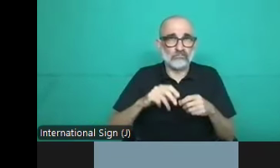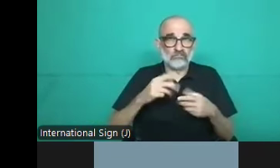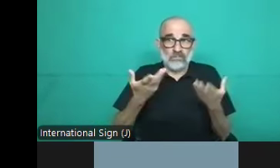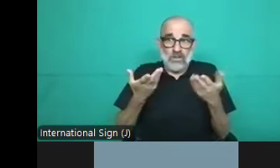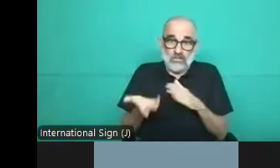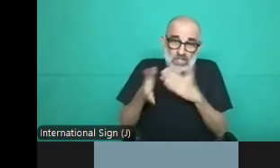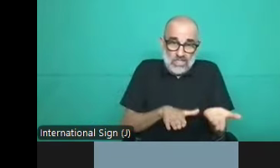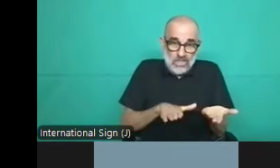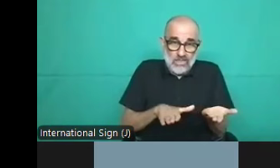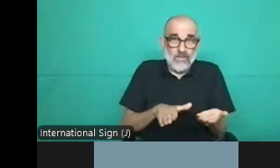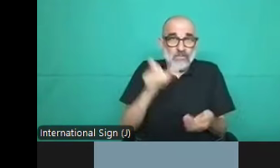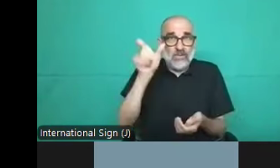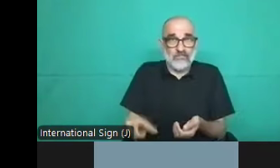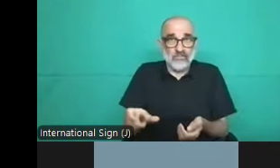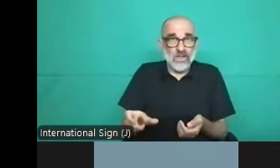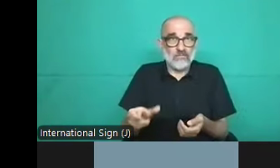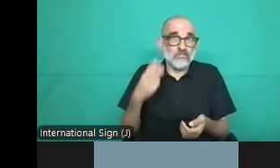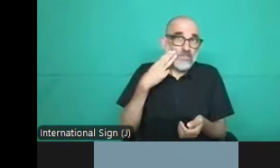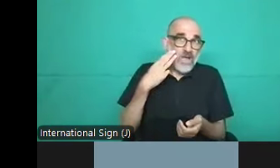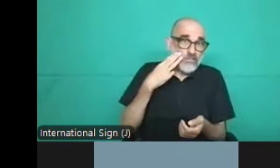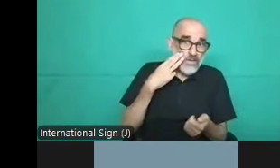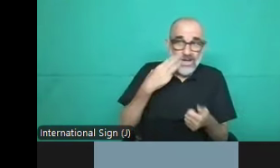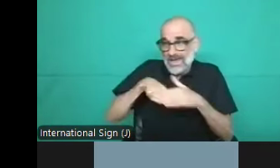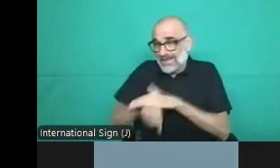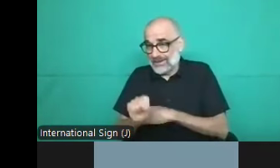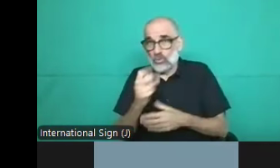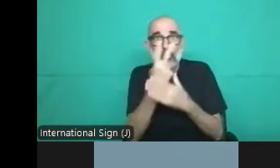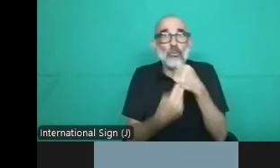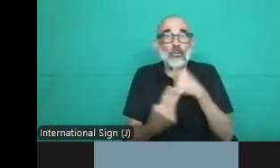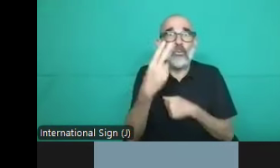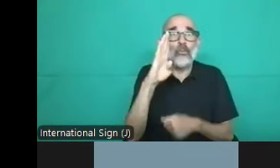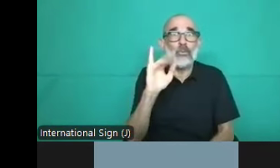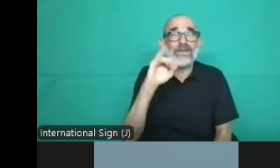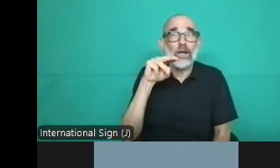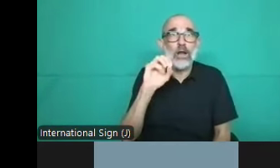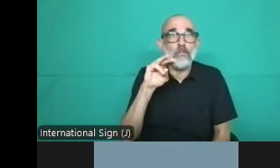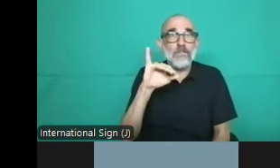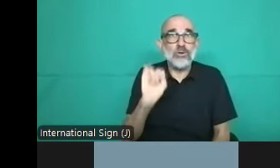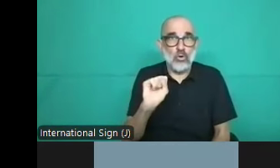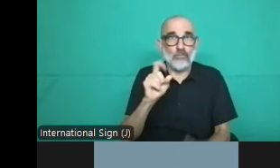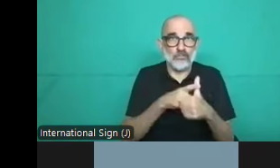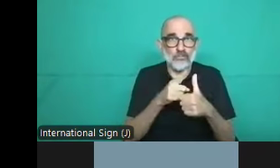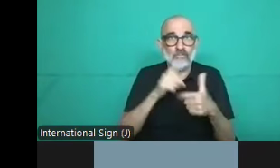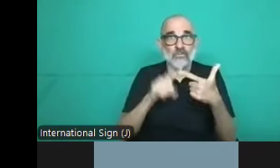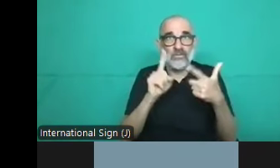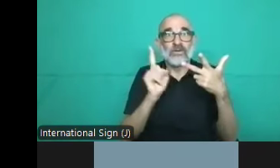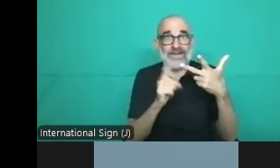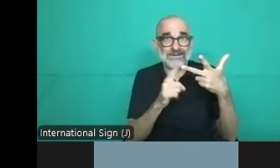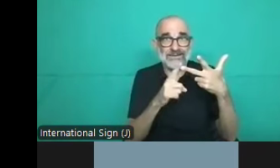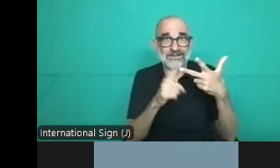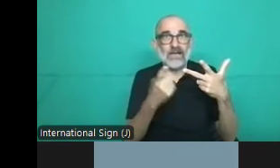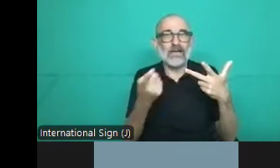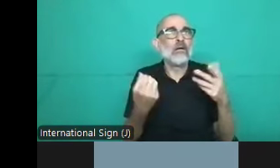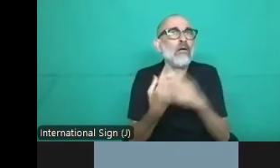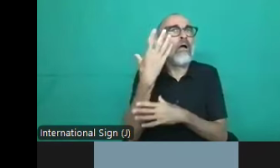simulação clínica como uma ferramenta potente que permite, durante os processos, avaliar o processo clínico e